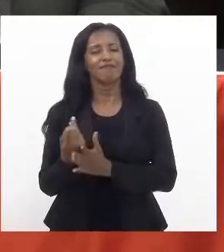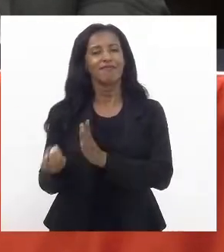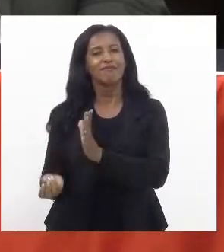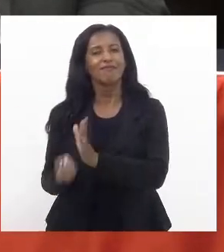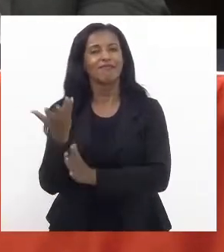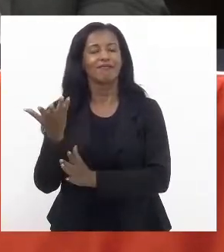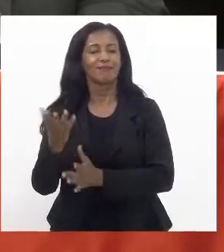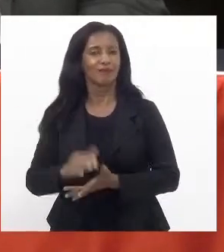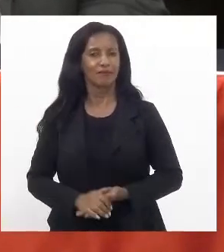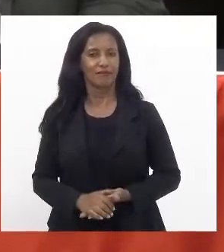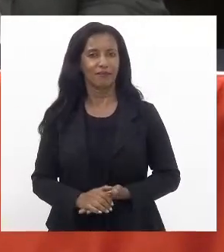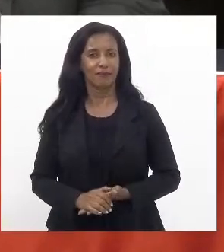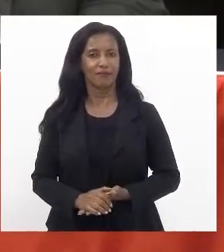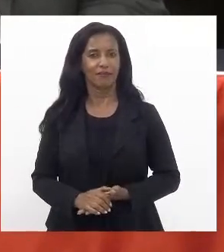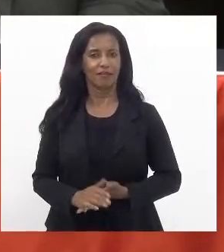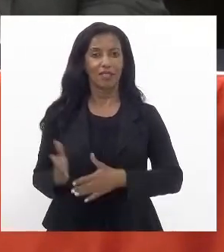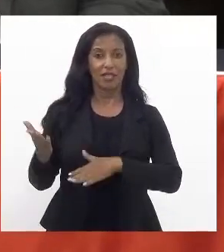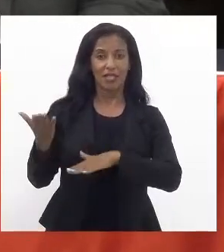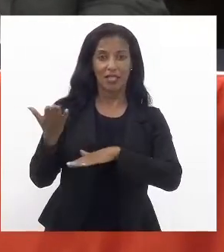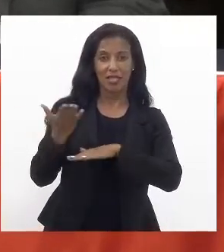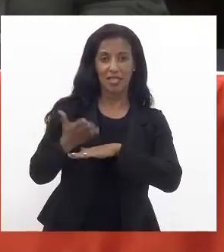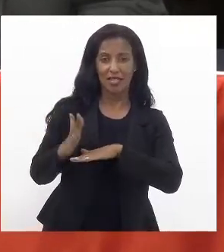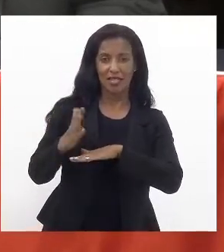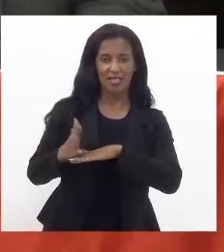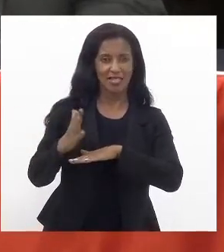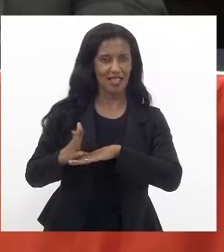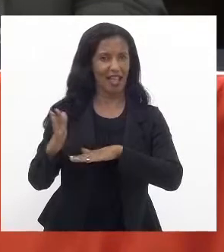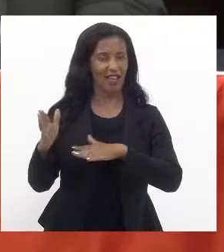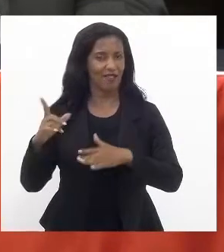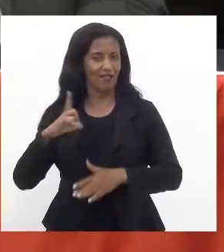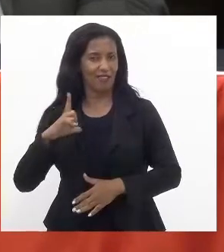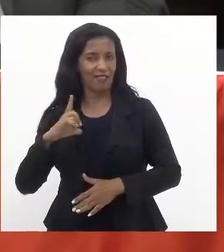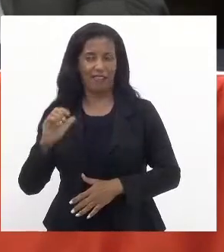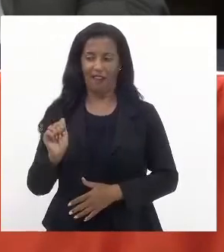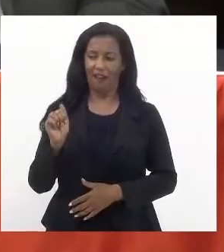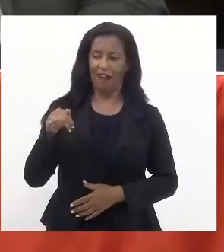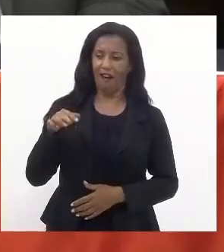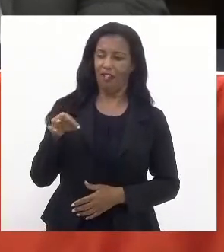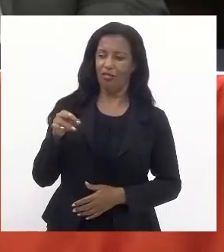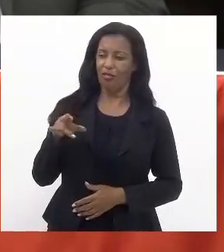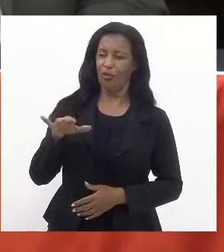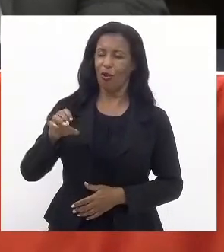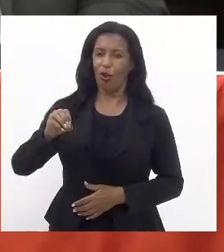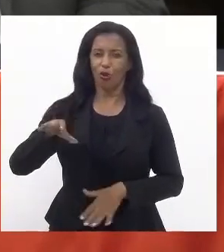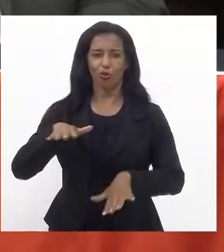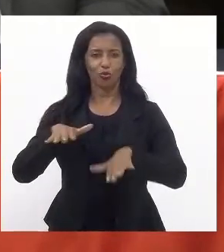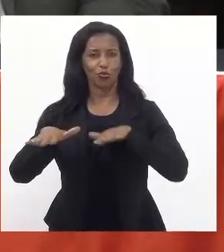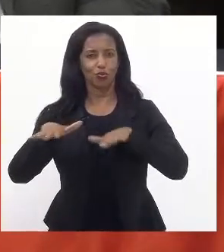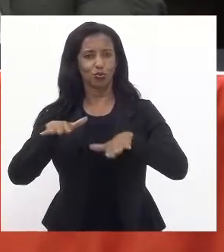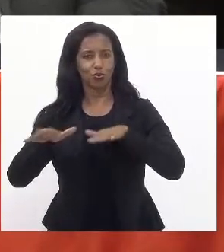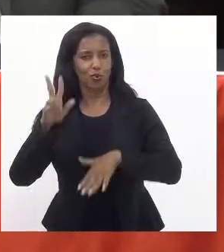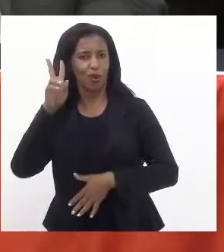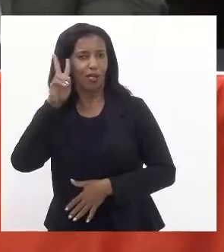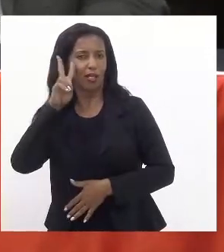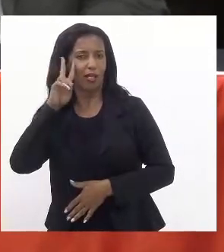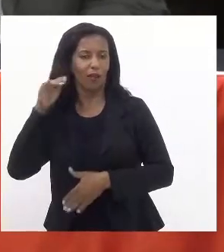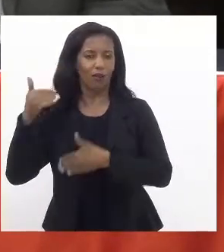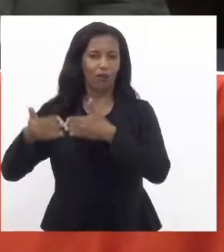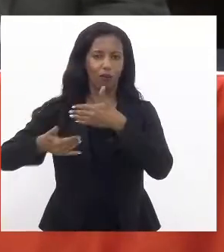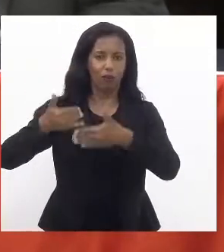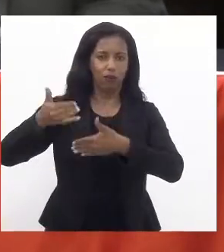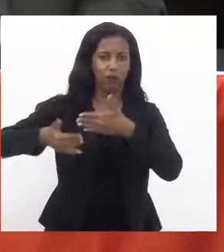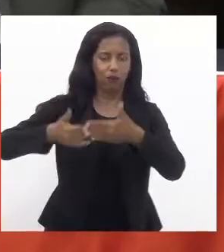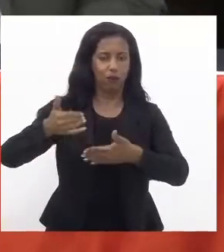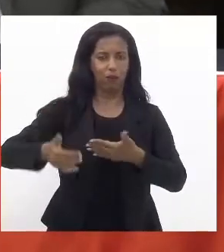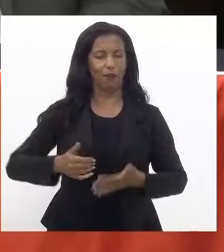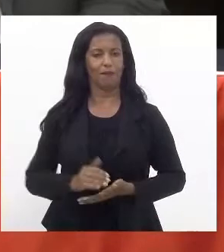Criadora, ensaio fenomenológico e ontológico, sobre os movimentos da história, em 2